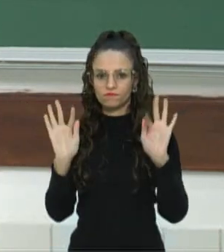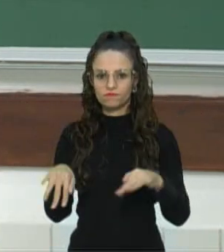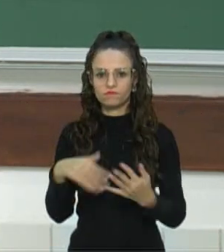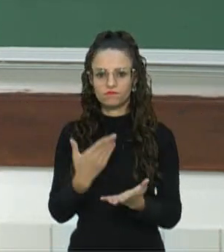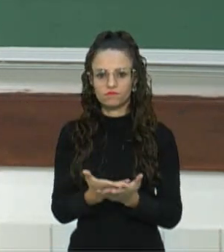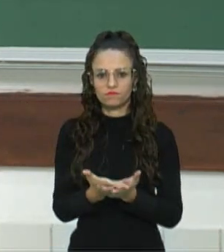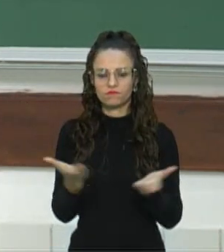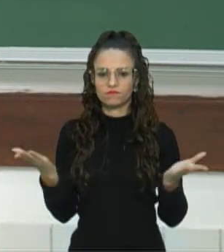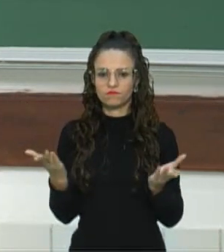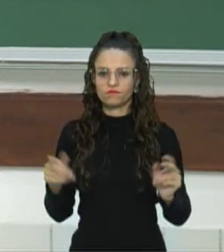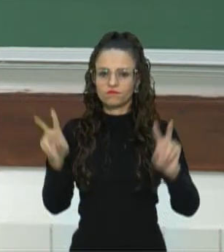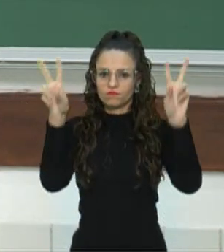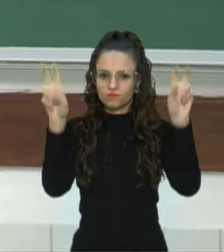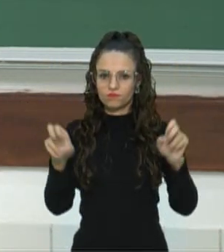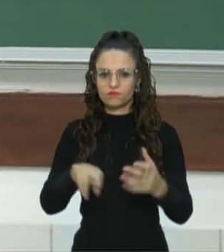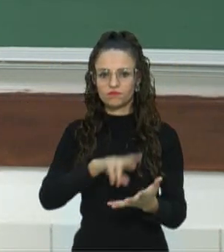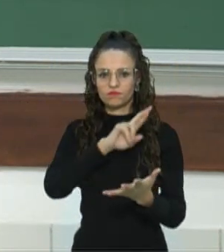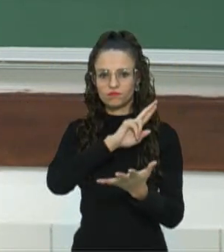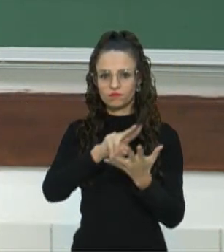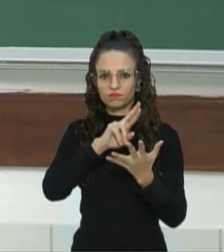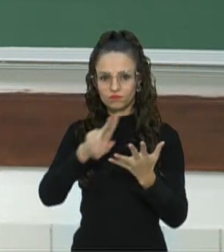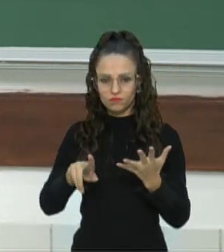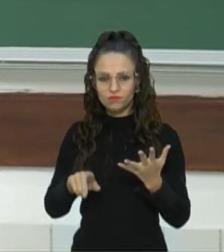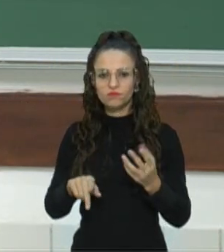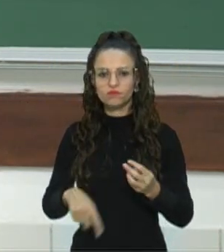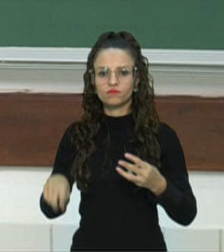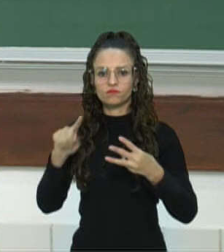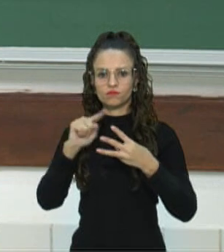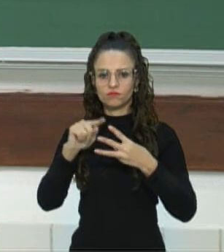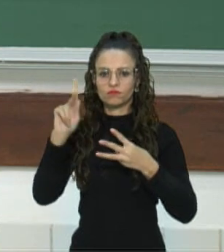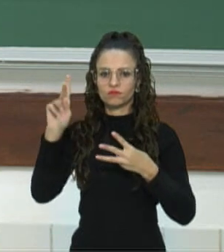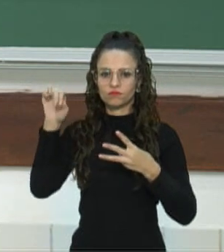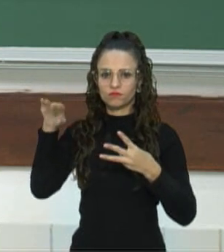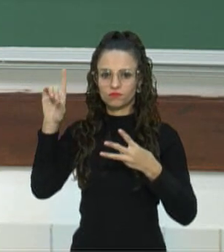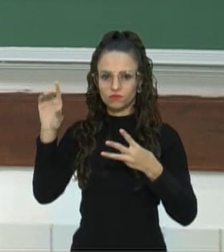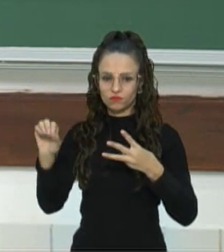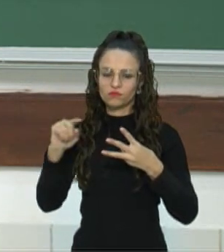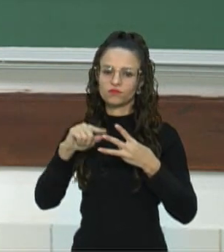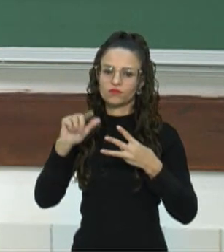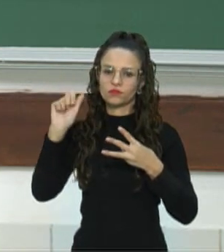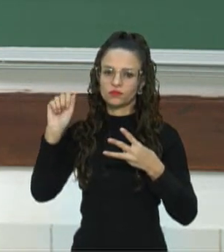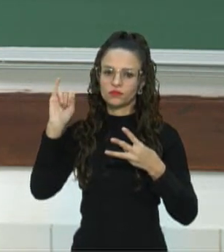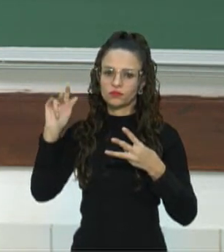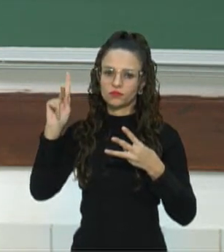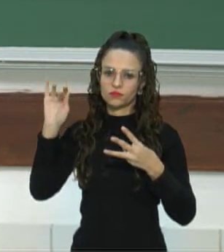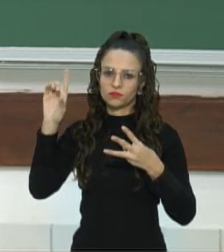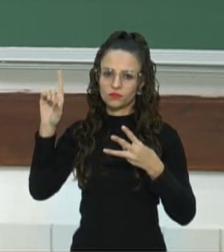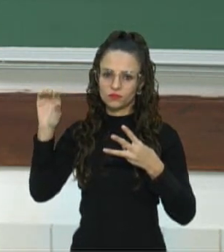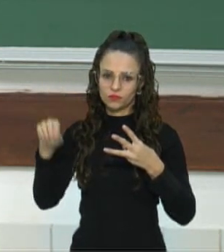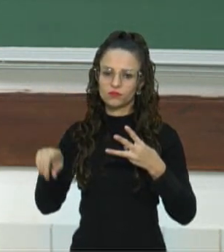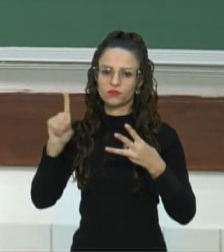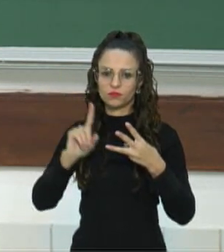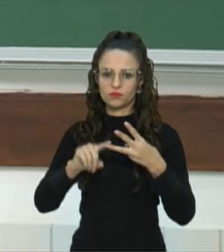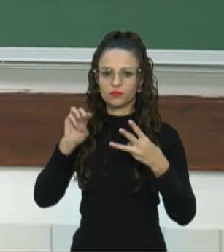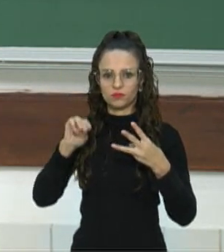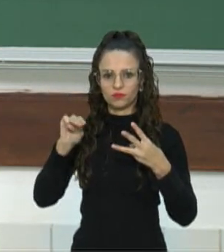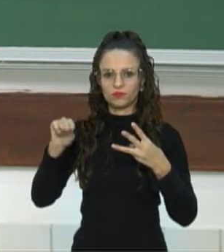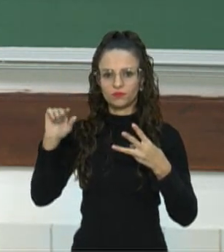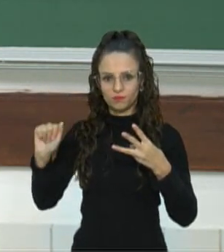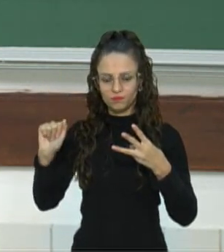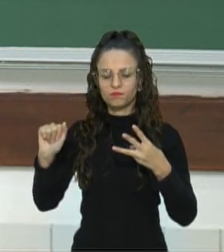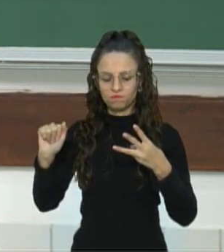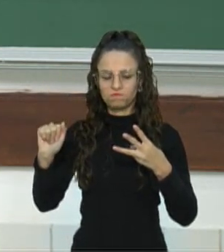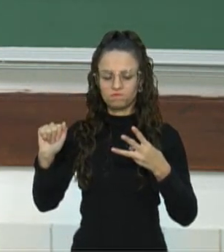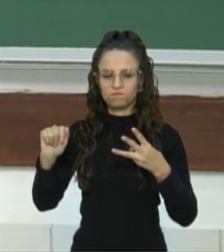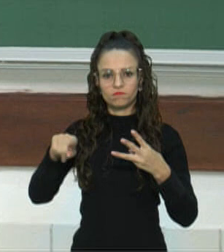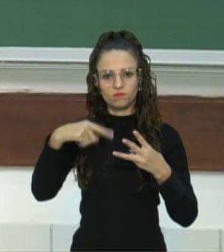que retratamos sobre vários estilos, falamos sobre o Kendo, o Aikido e também começamos o conceito do MMA.